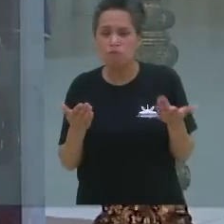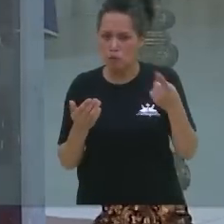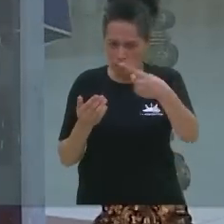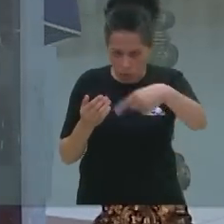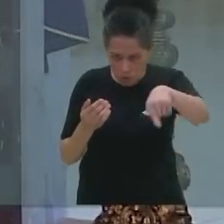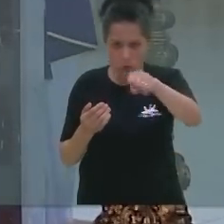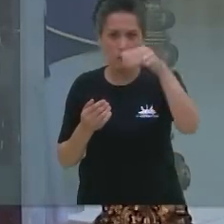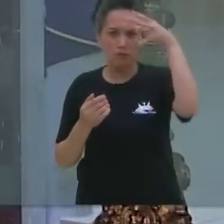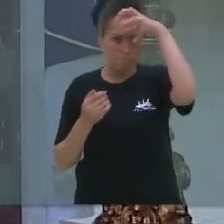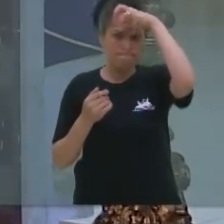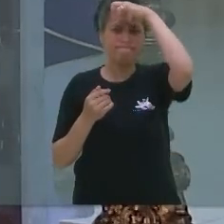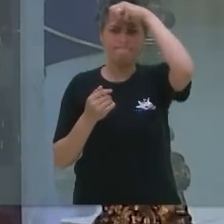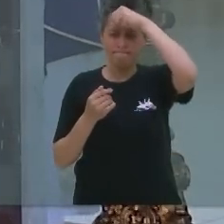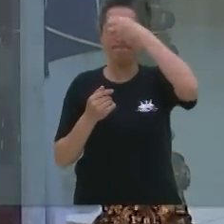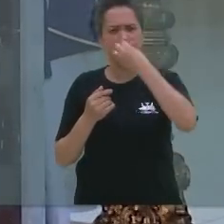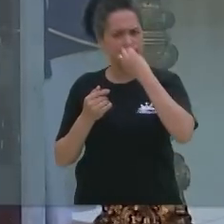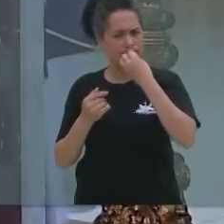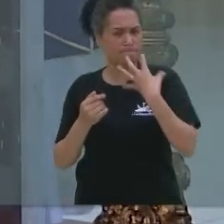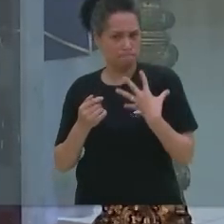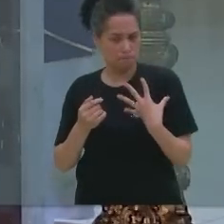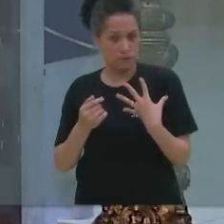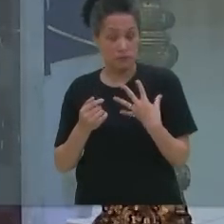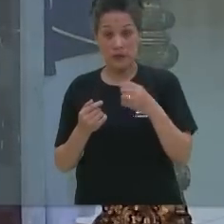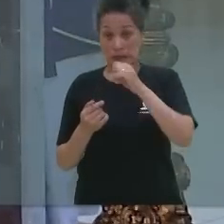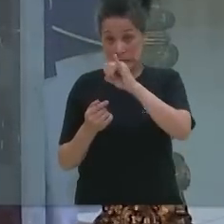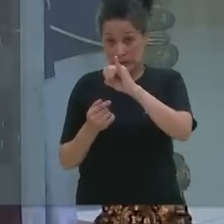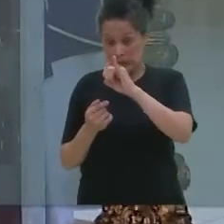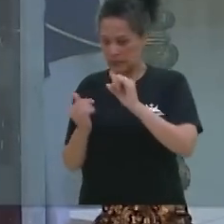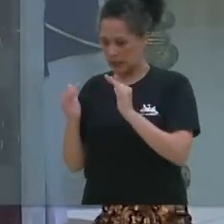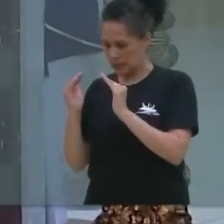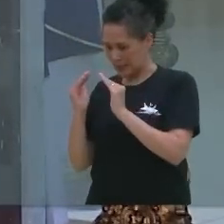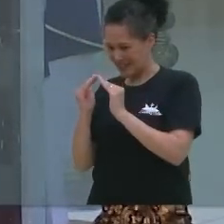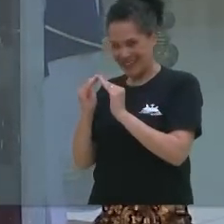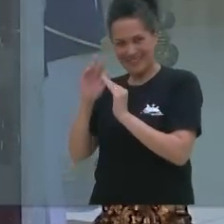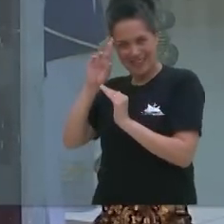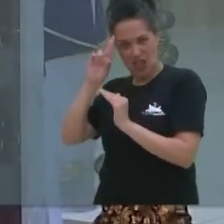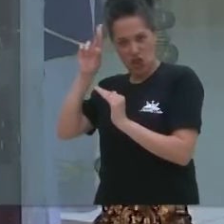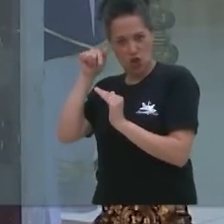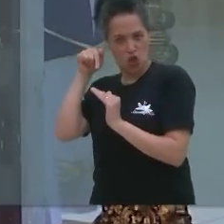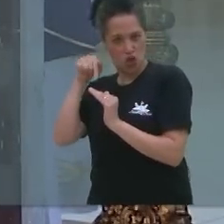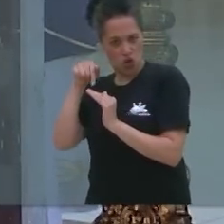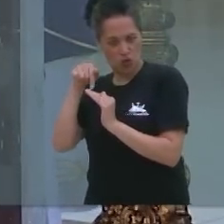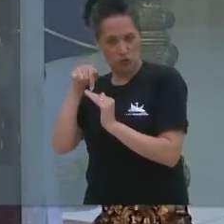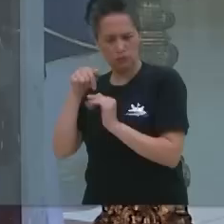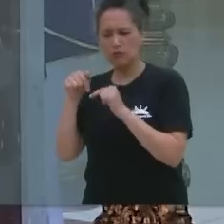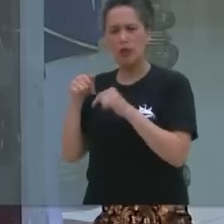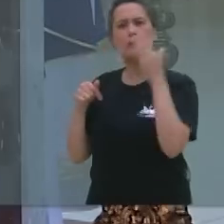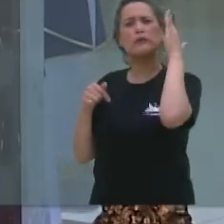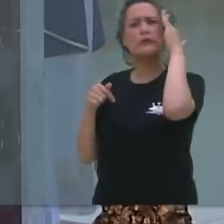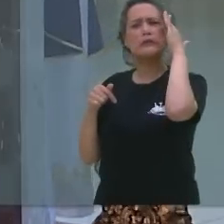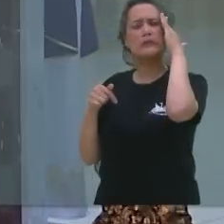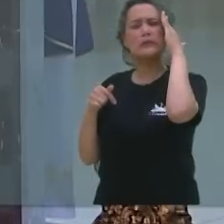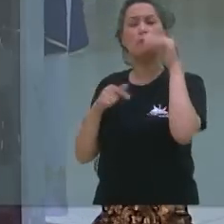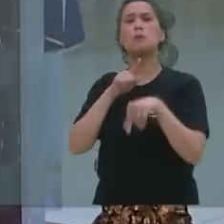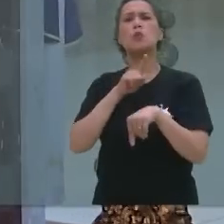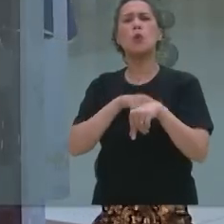Compreendei bem isso. Se o dono da casa soubesse a que horas viria o ladrão,